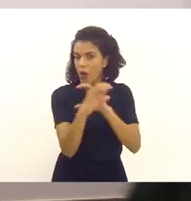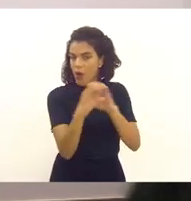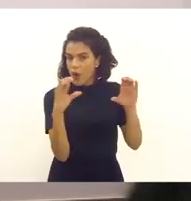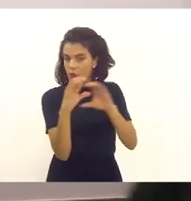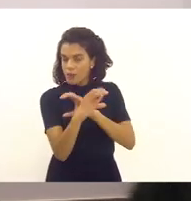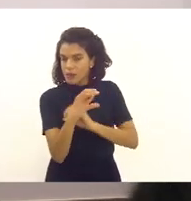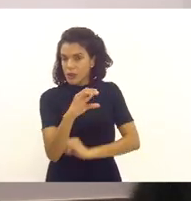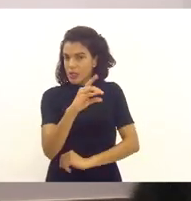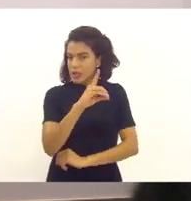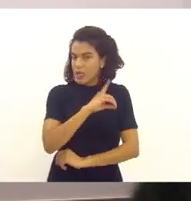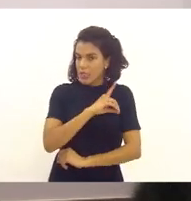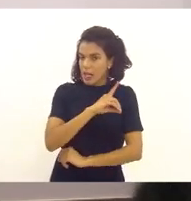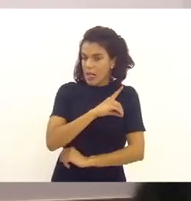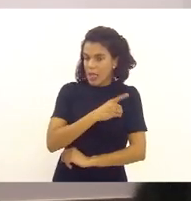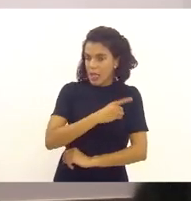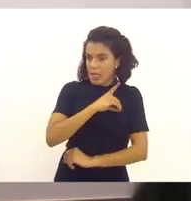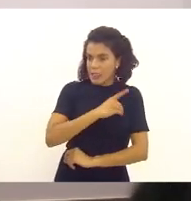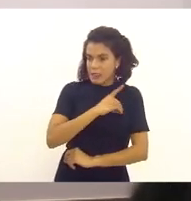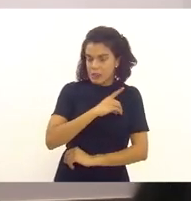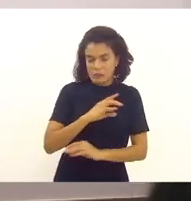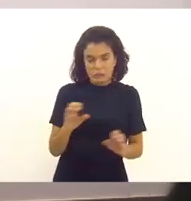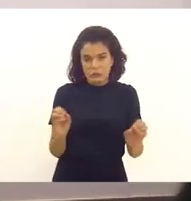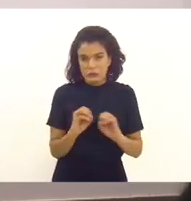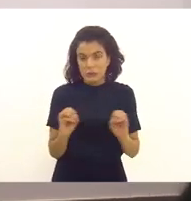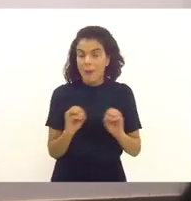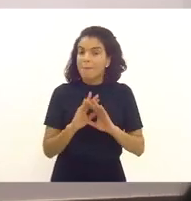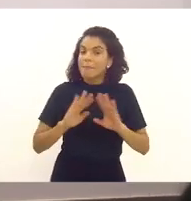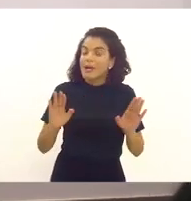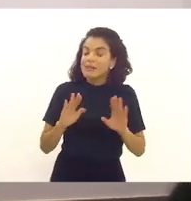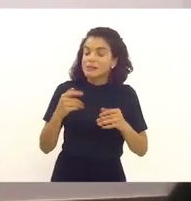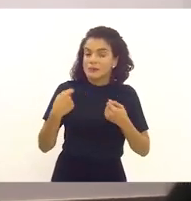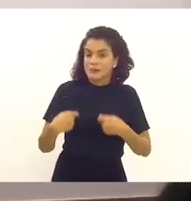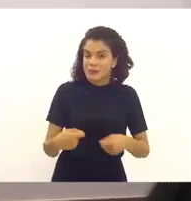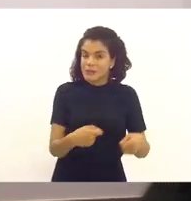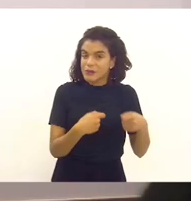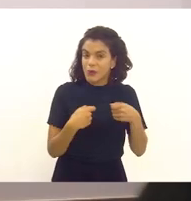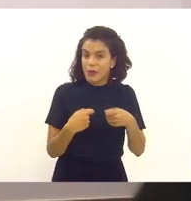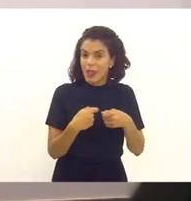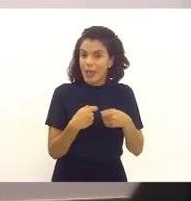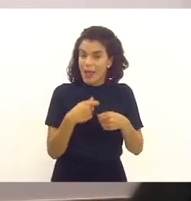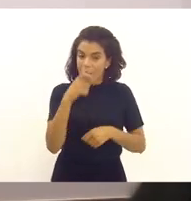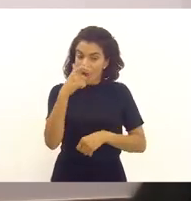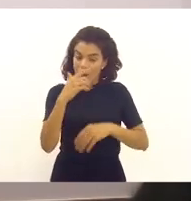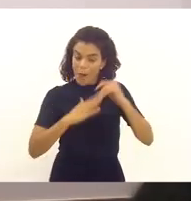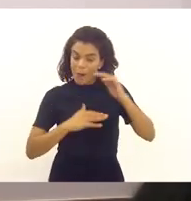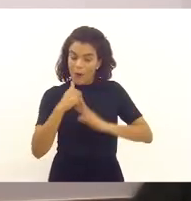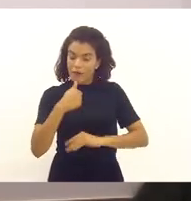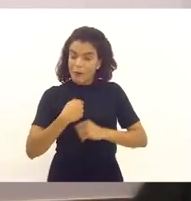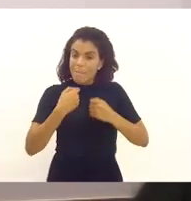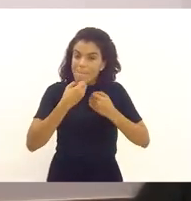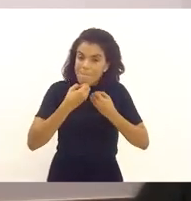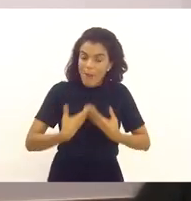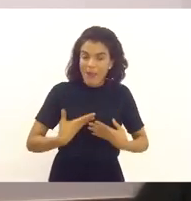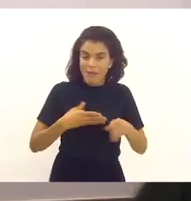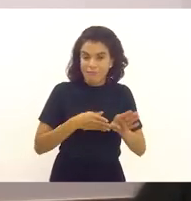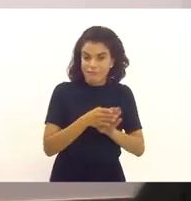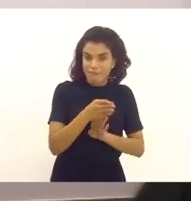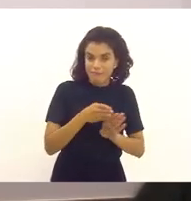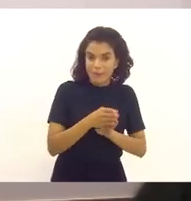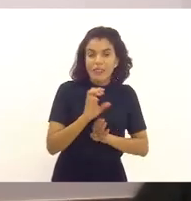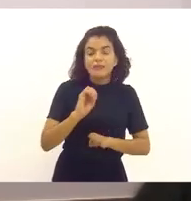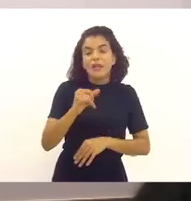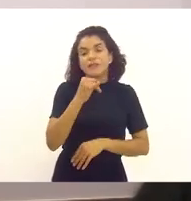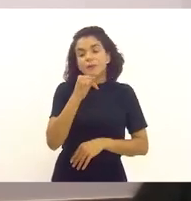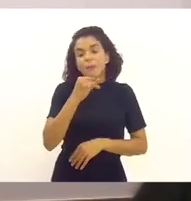jvd isso acontece muito rápido só que eu preciso que ele seja bem instruído hoje em dia prova de qualquer